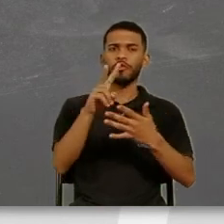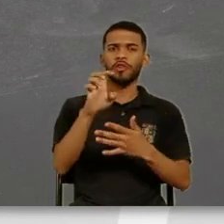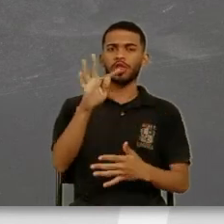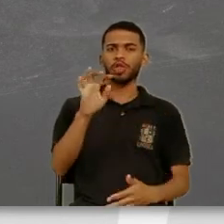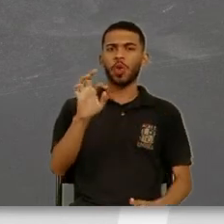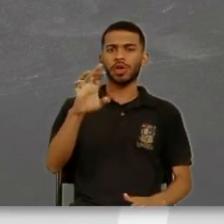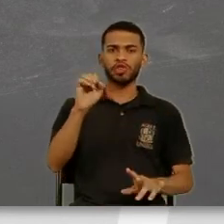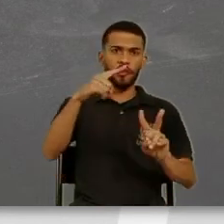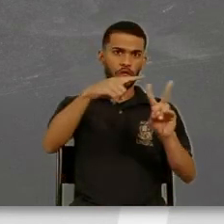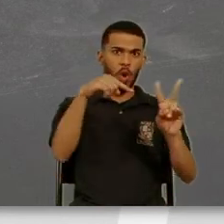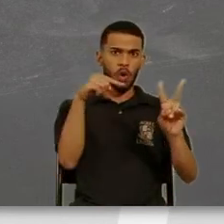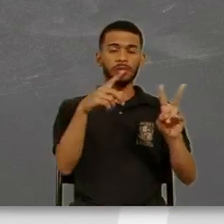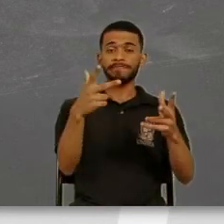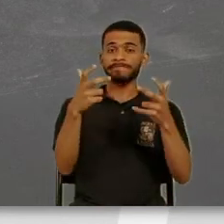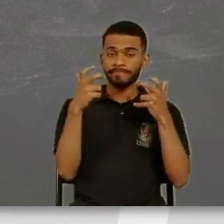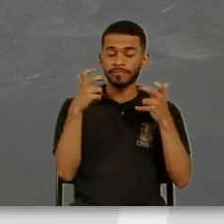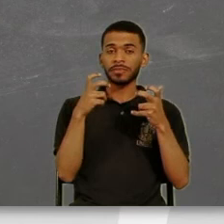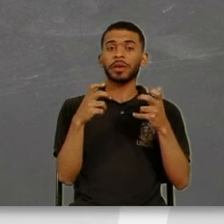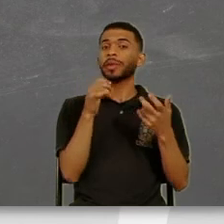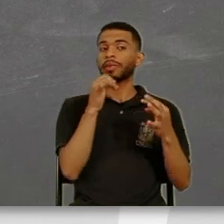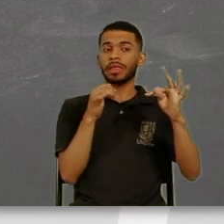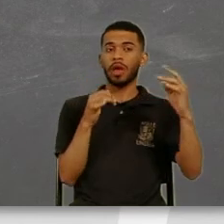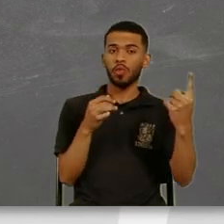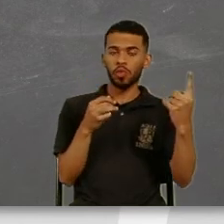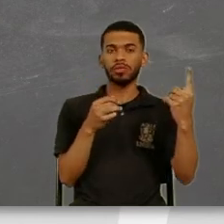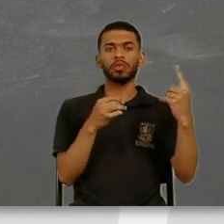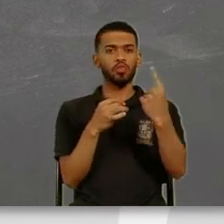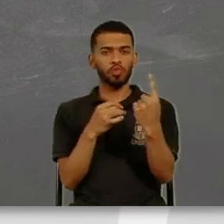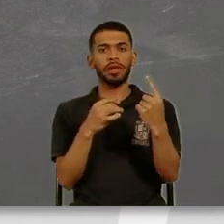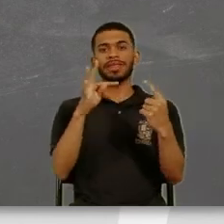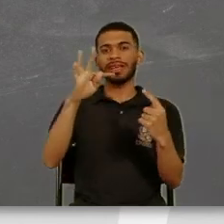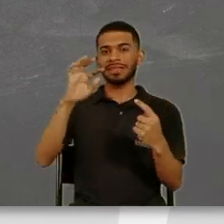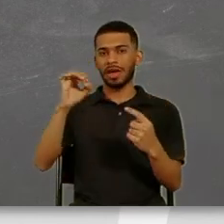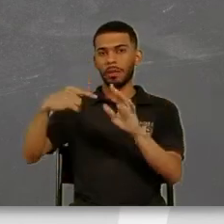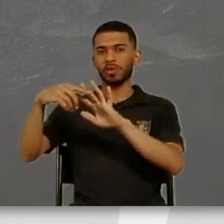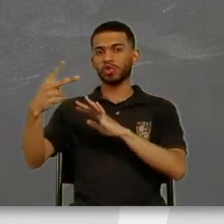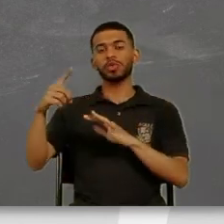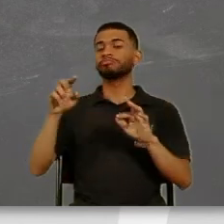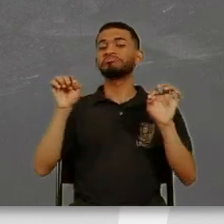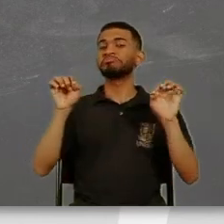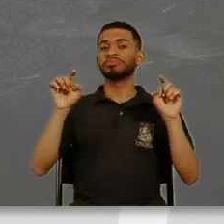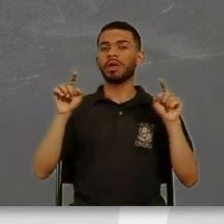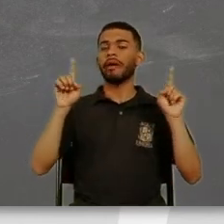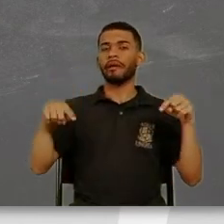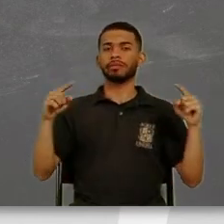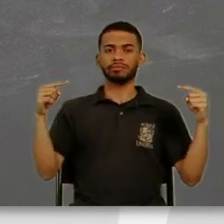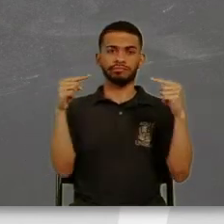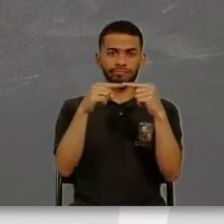eu observo que t de 1 em 1 e t de 0 em menos 2, eles vão ser correspondentes a 3, 2 e